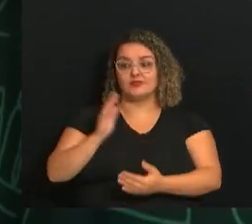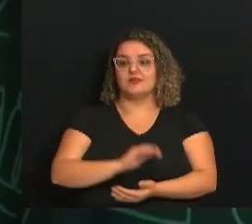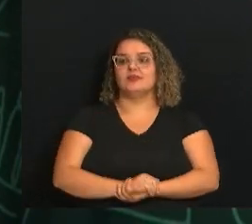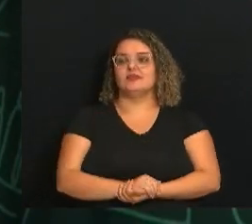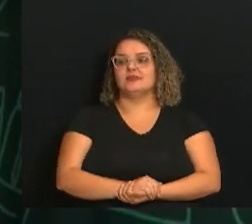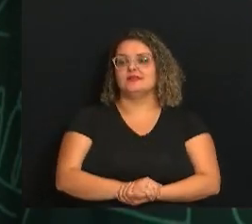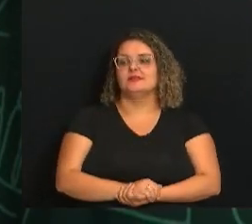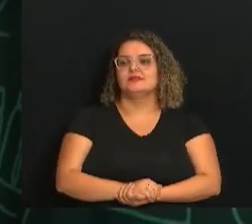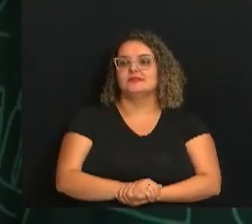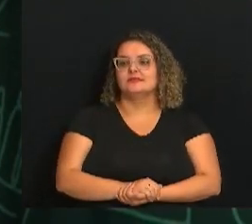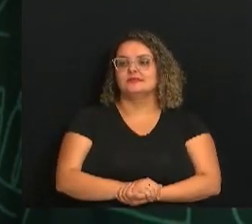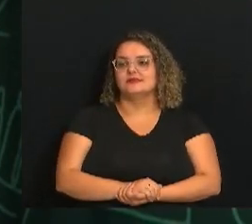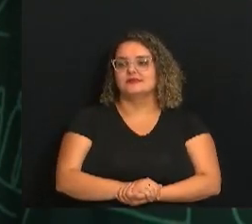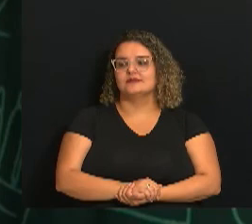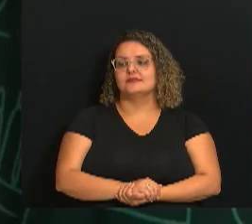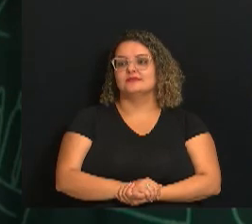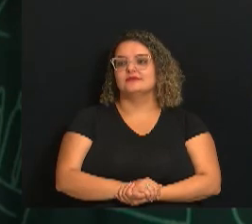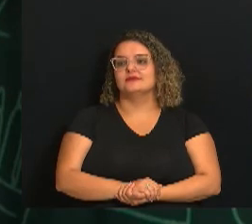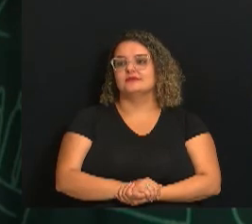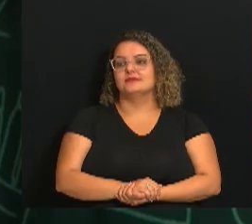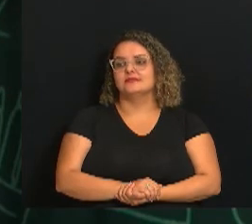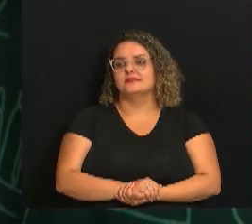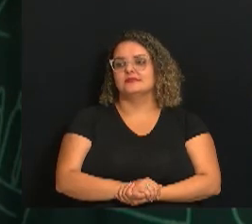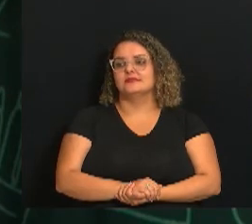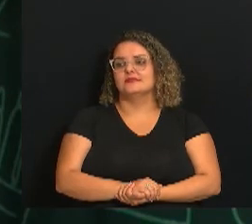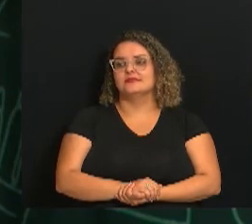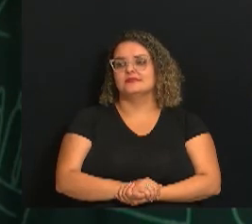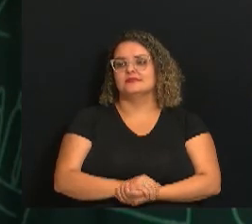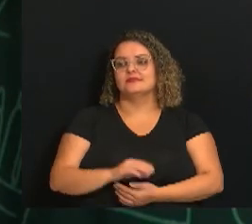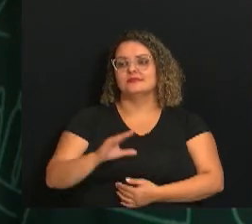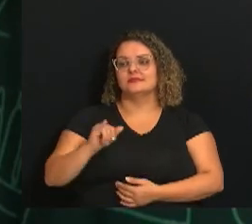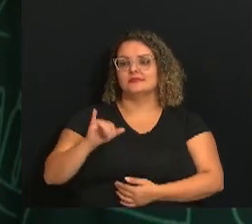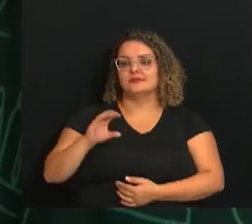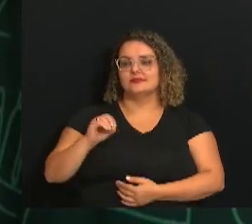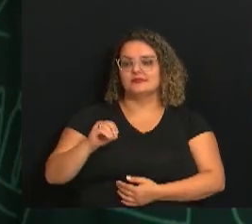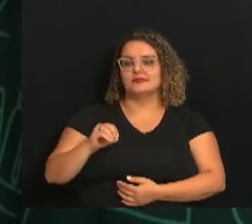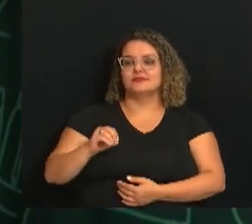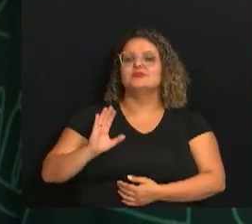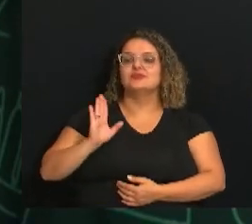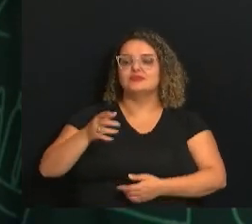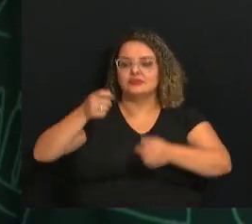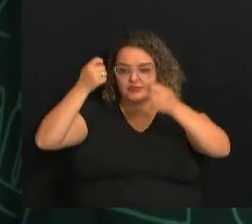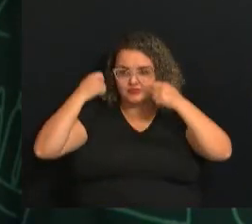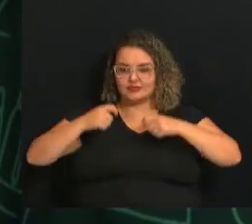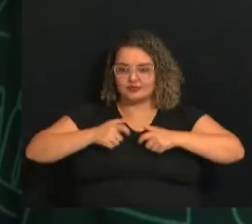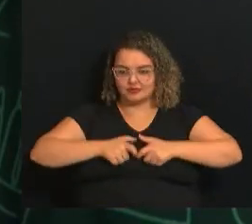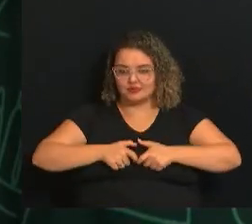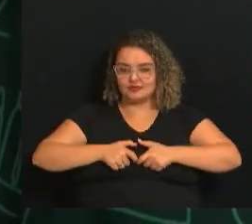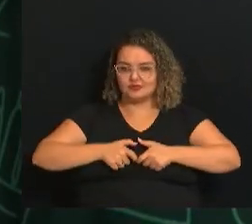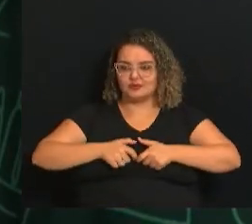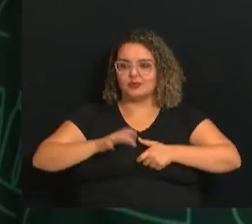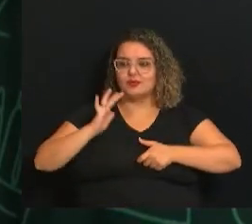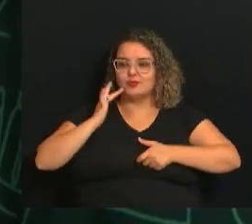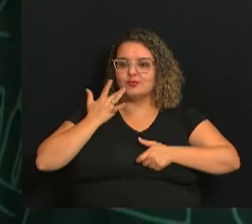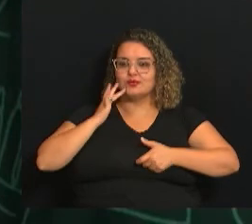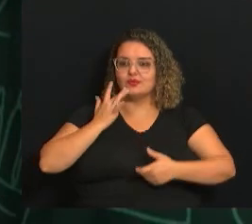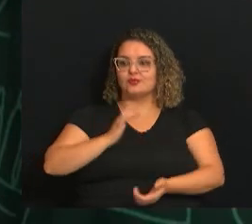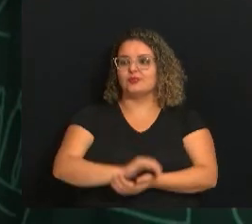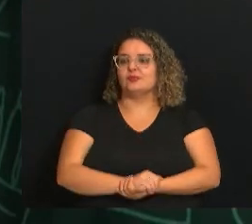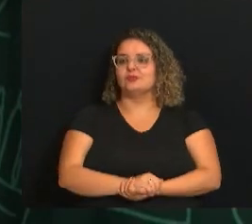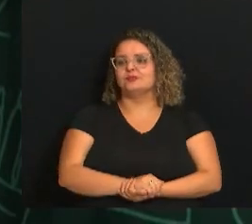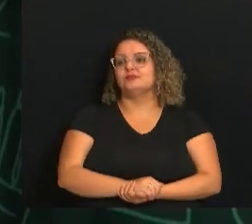Olimpíadas internacionais? O Caio já é medalhista de 2 Olimpíadas internacionais, 2 ouros. Ah, é? Conta pra gente,